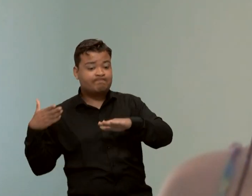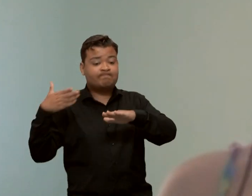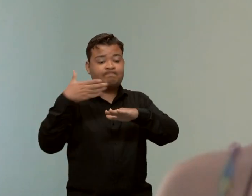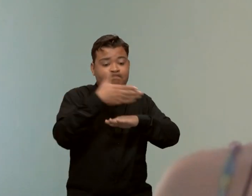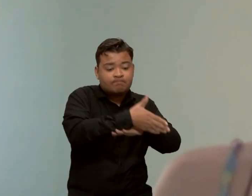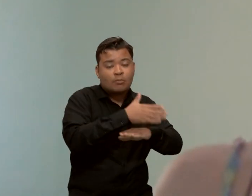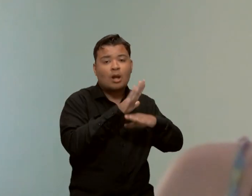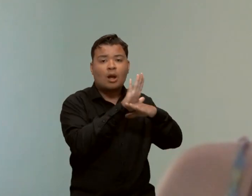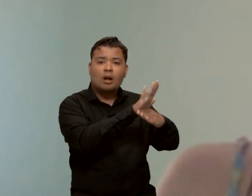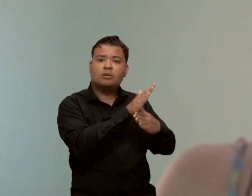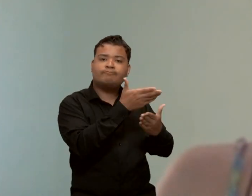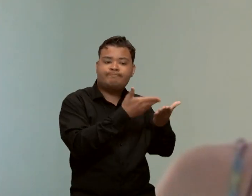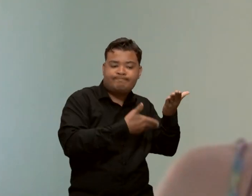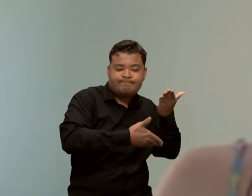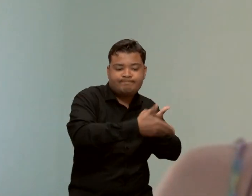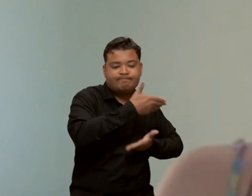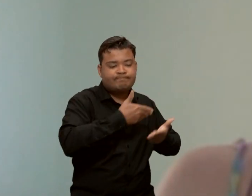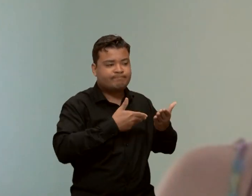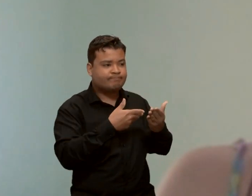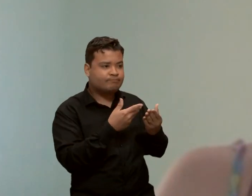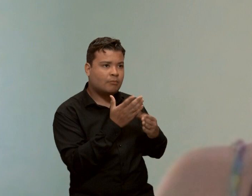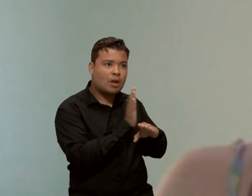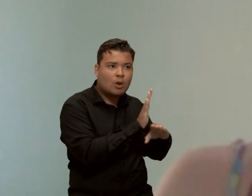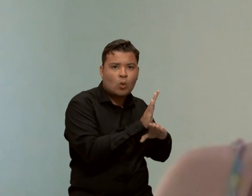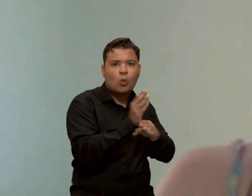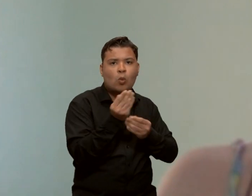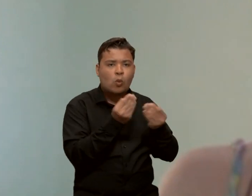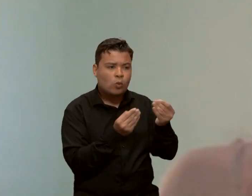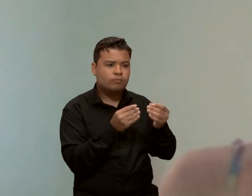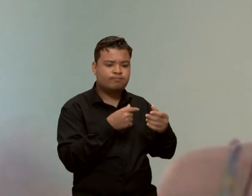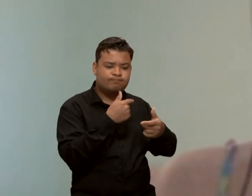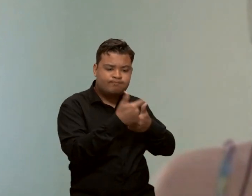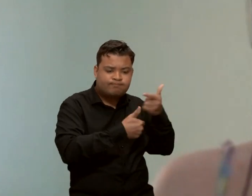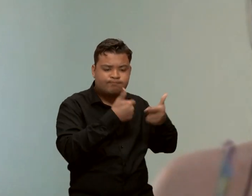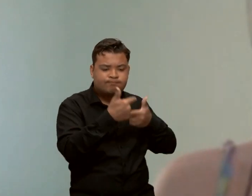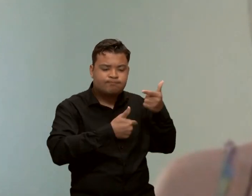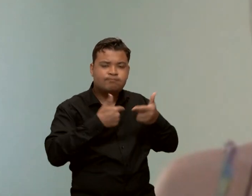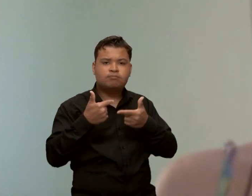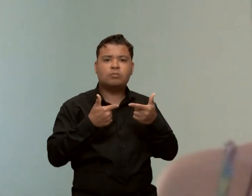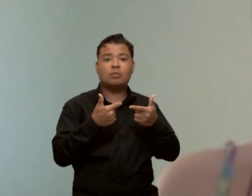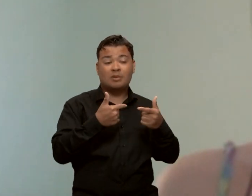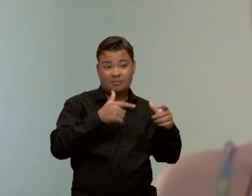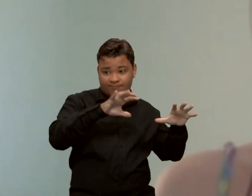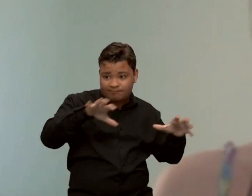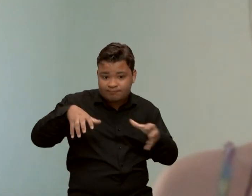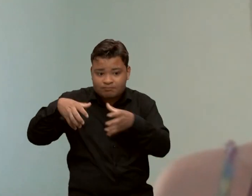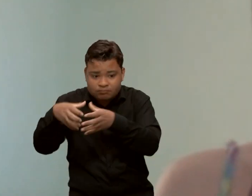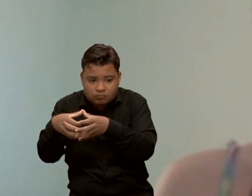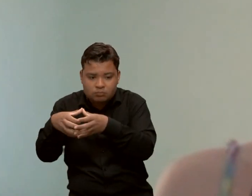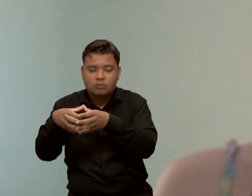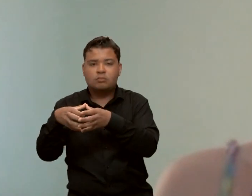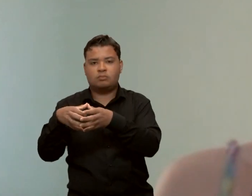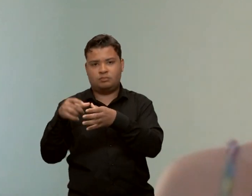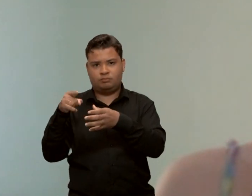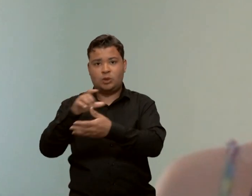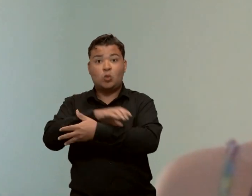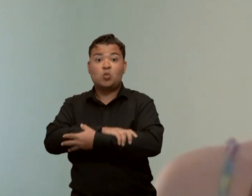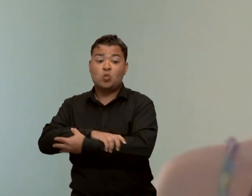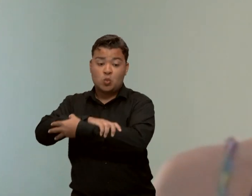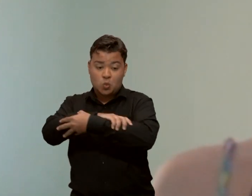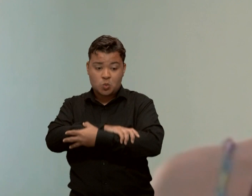da regularização desses catadores e catadoras na cooperativa, é um empreendimento